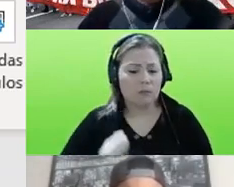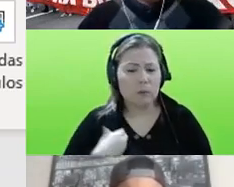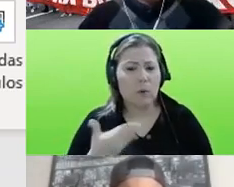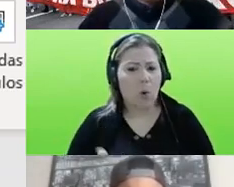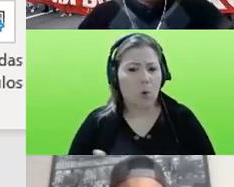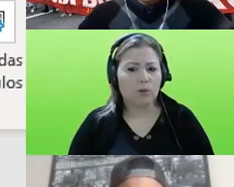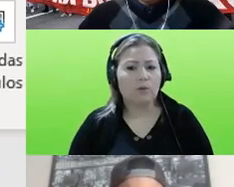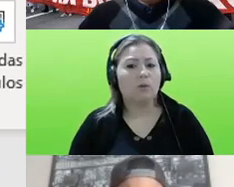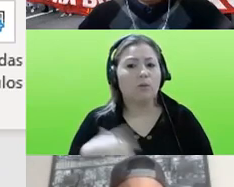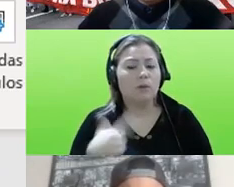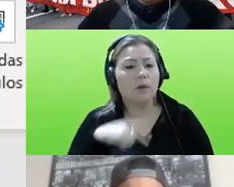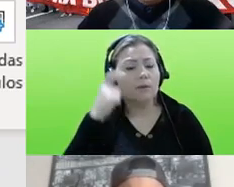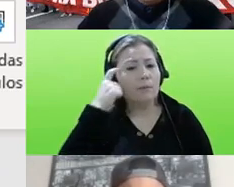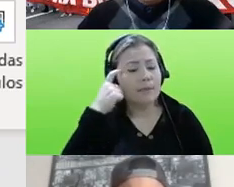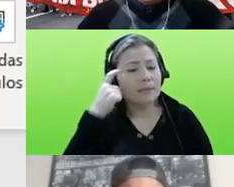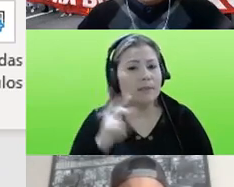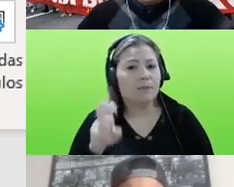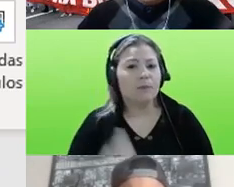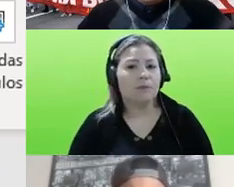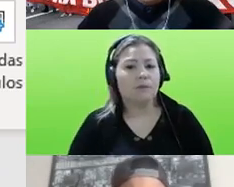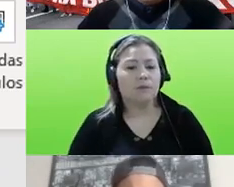nós pensamos